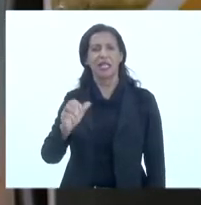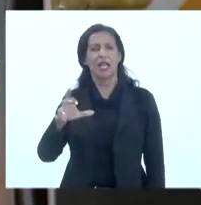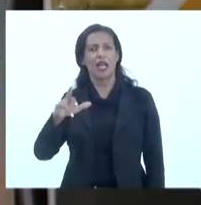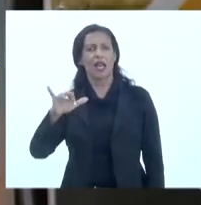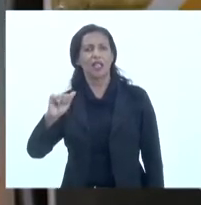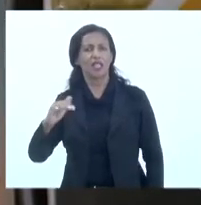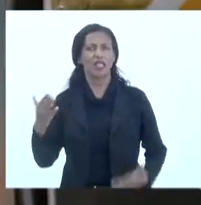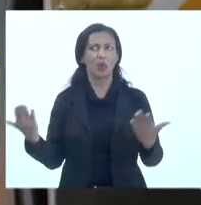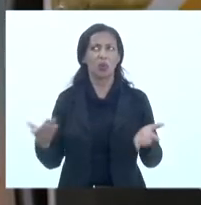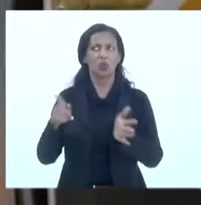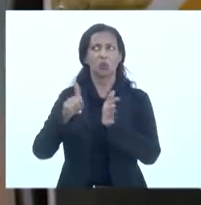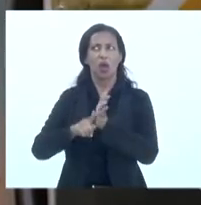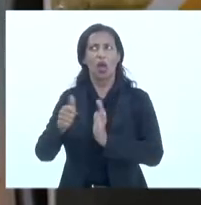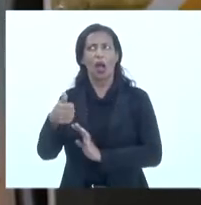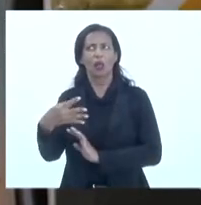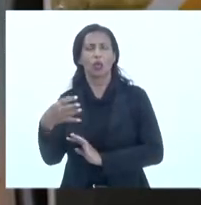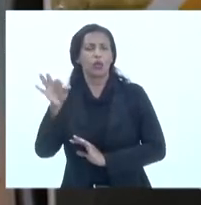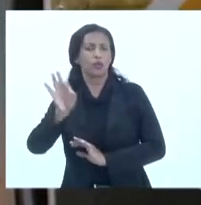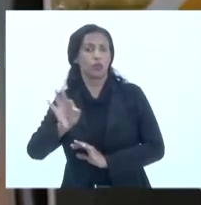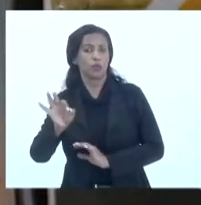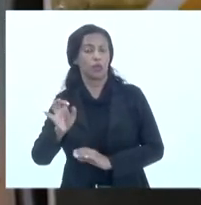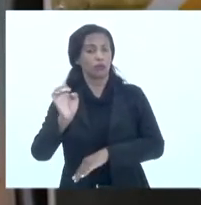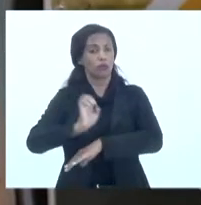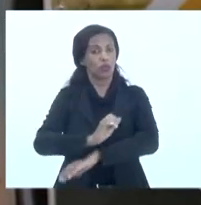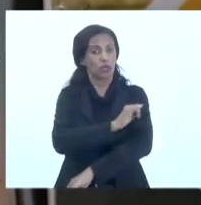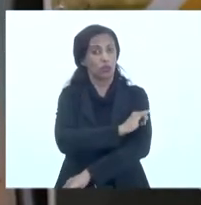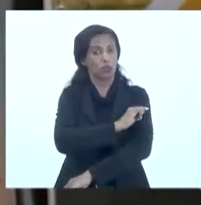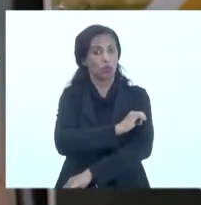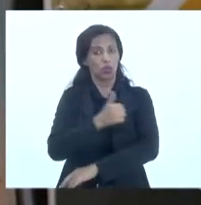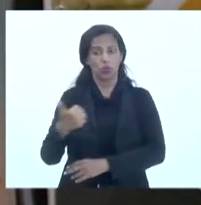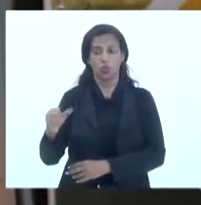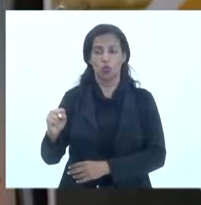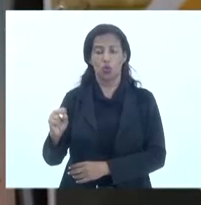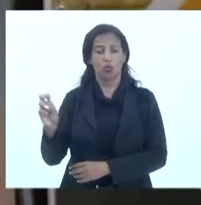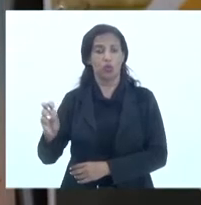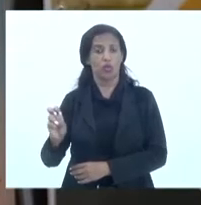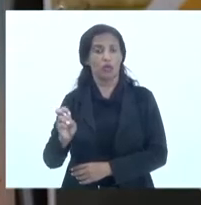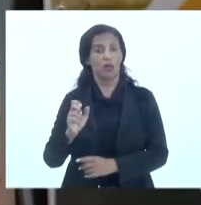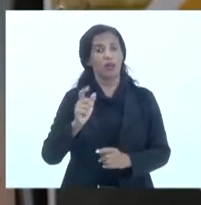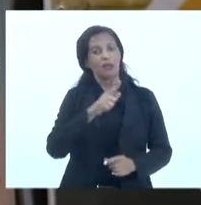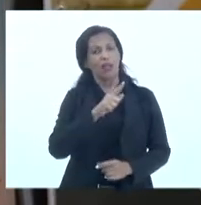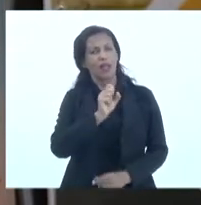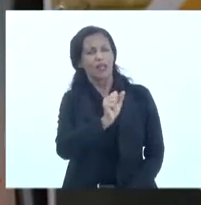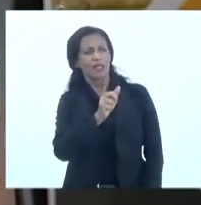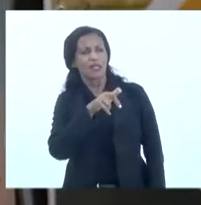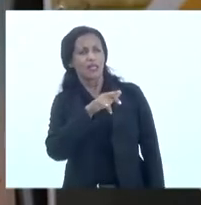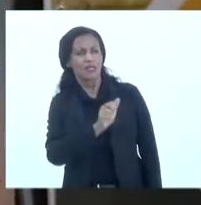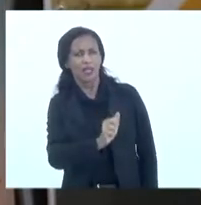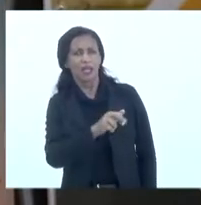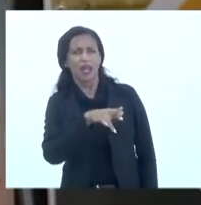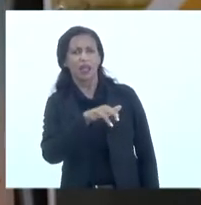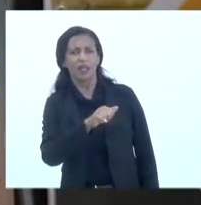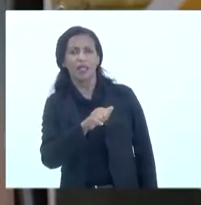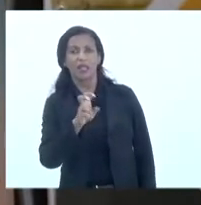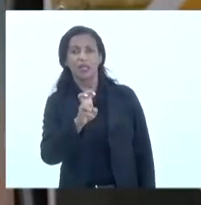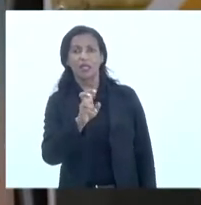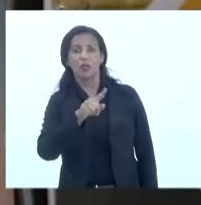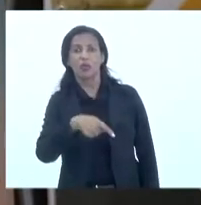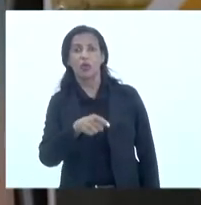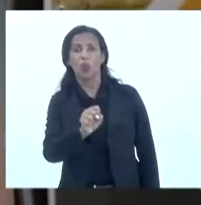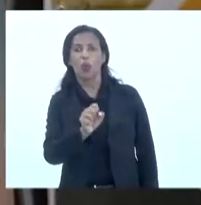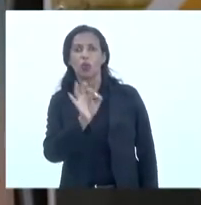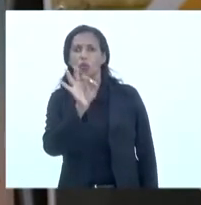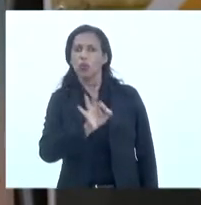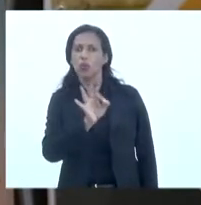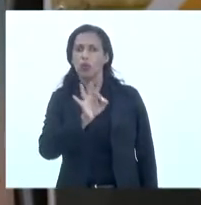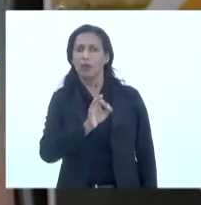14%. O Estado do Rio de Janeiro, 18%. Santa Catarina é 5,8%. Então, a partir dessa base produtiva, a